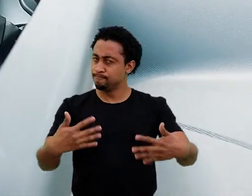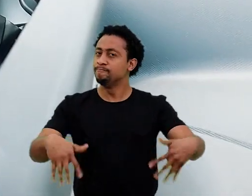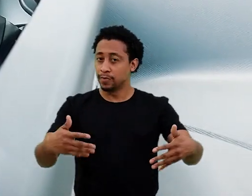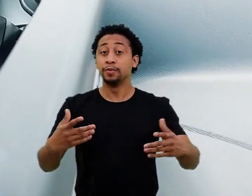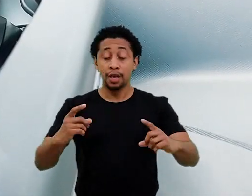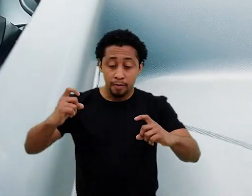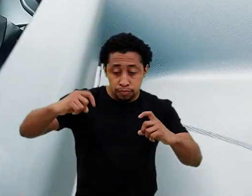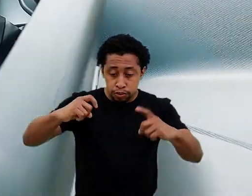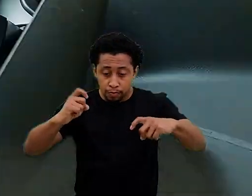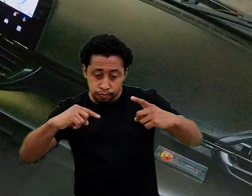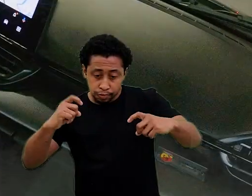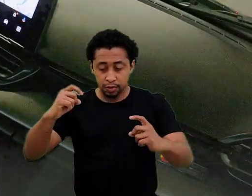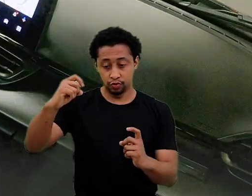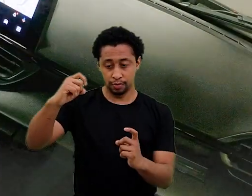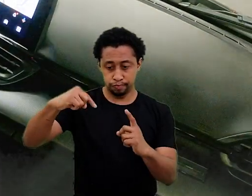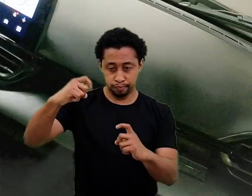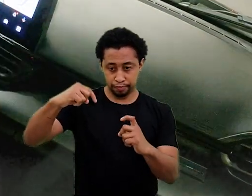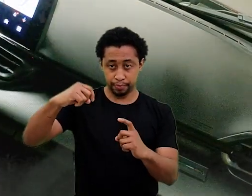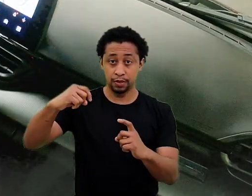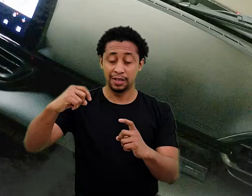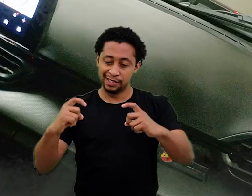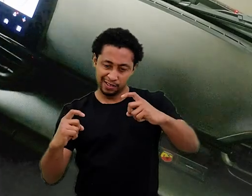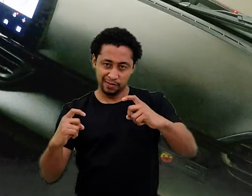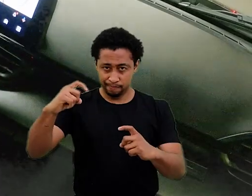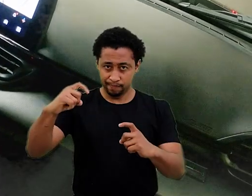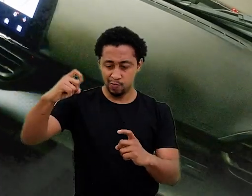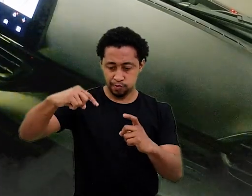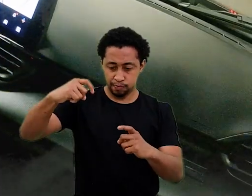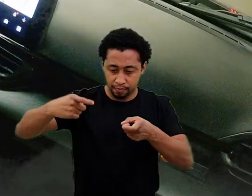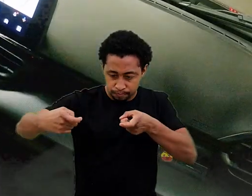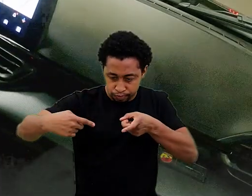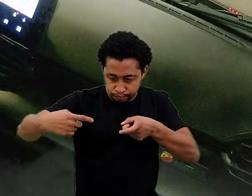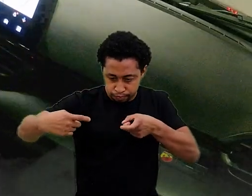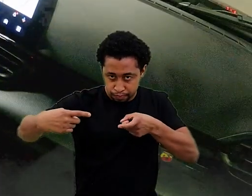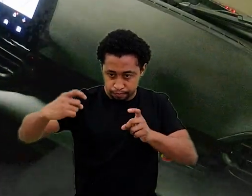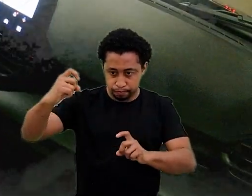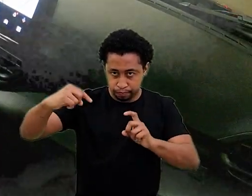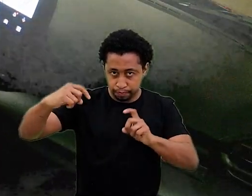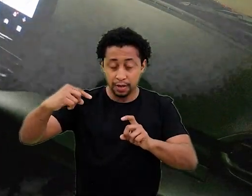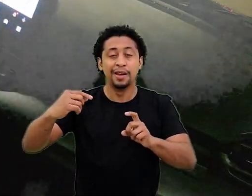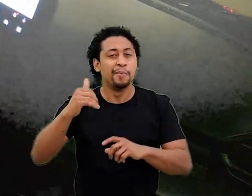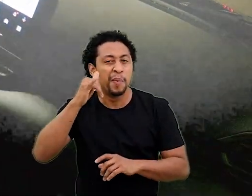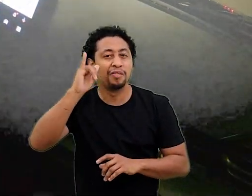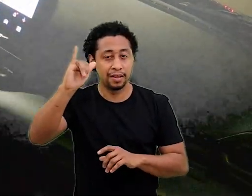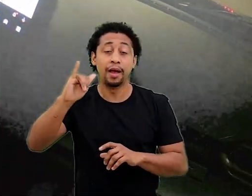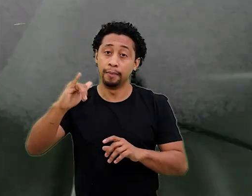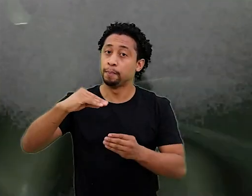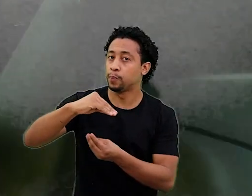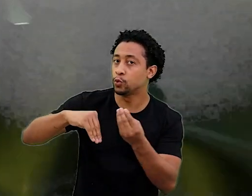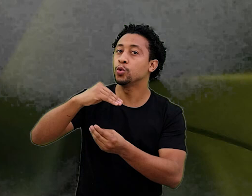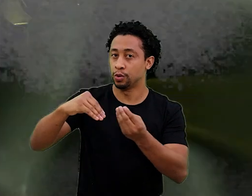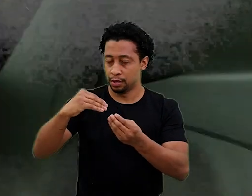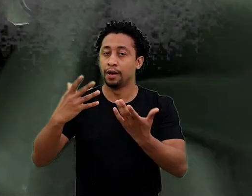dos microinjetores quase vertical, justamente para evitar que você tenha muito contato da mistura de combustível com a parte ali